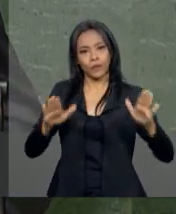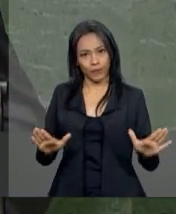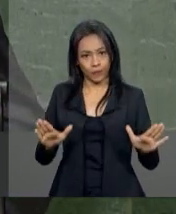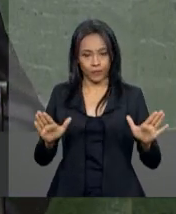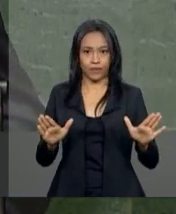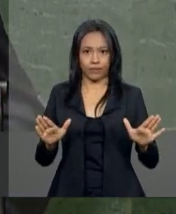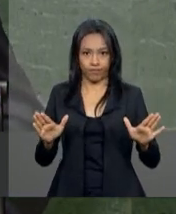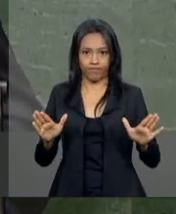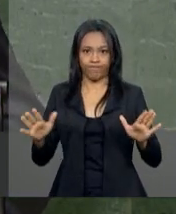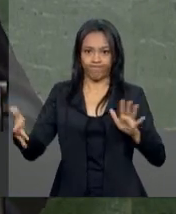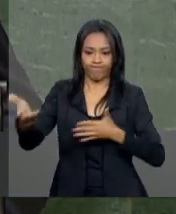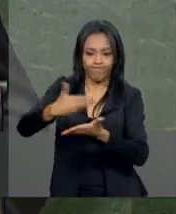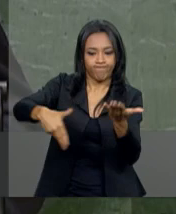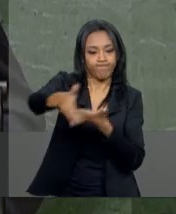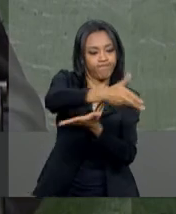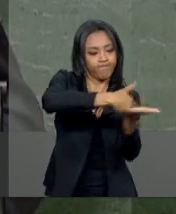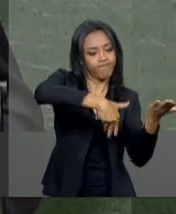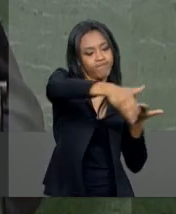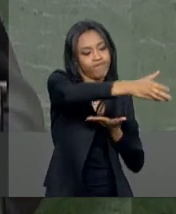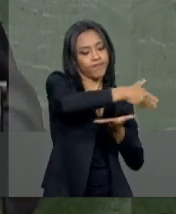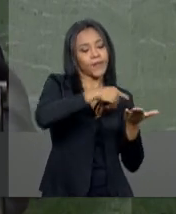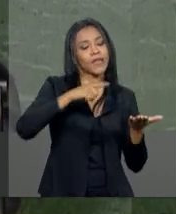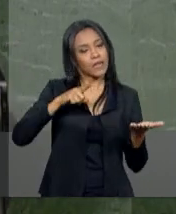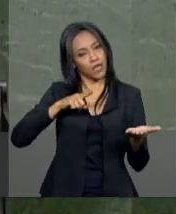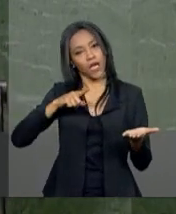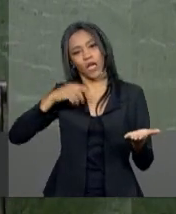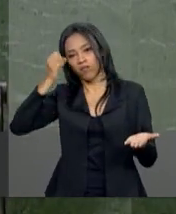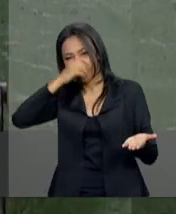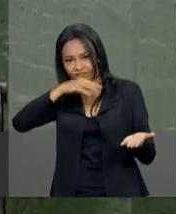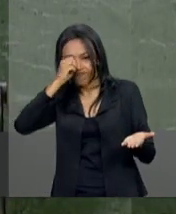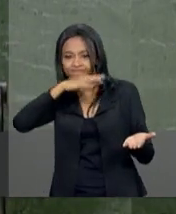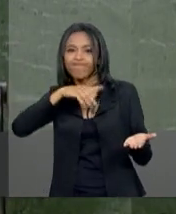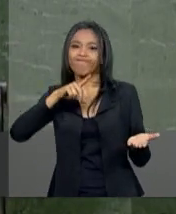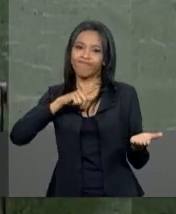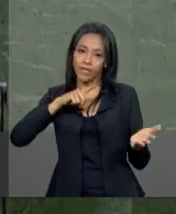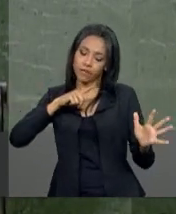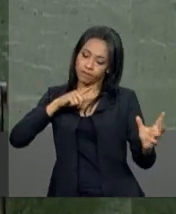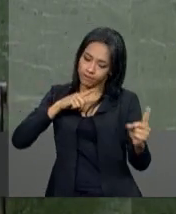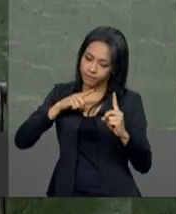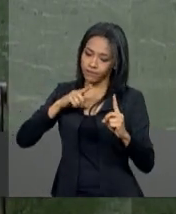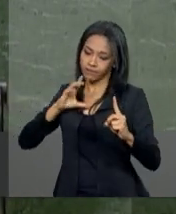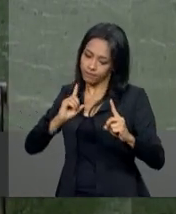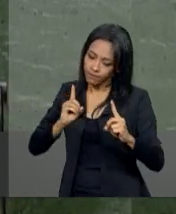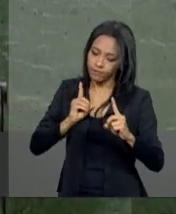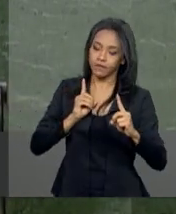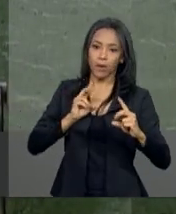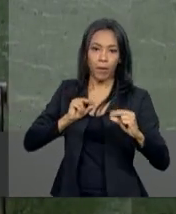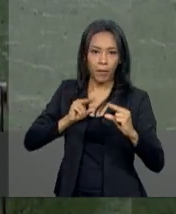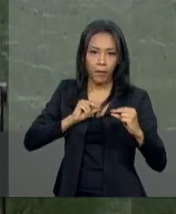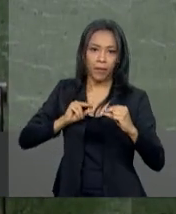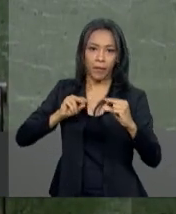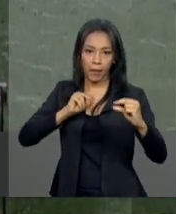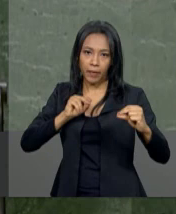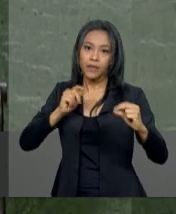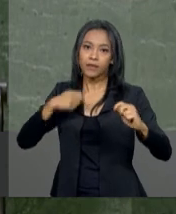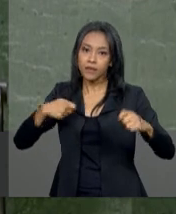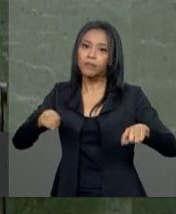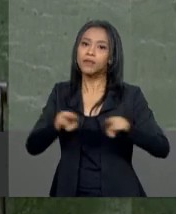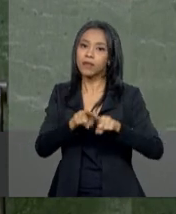que diante da intolerância propõe mais diálogo e solidariedade que